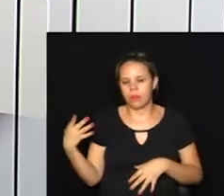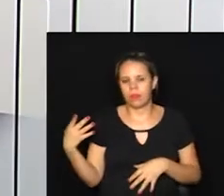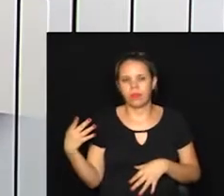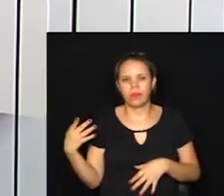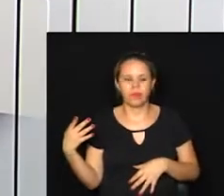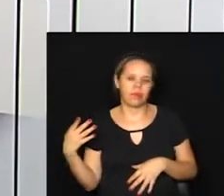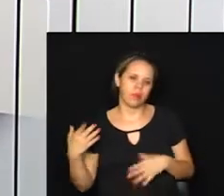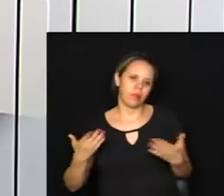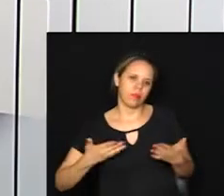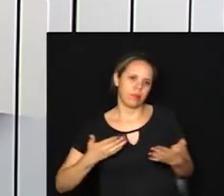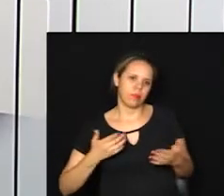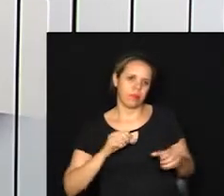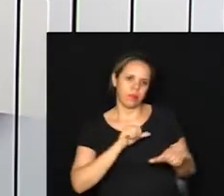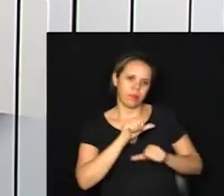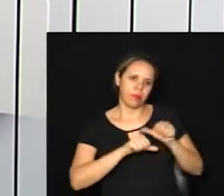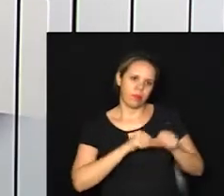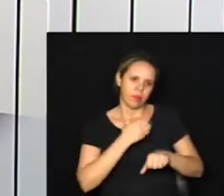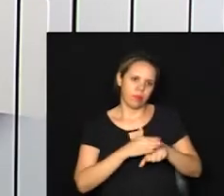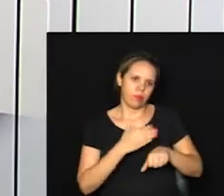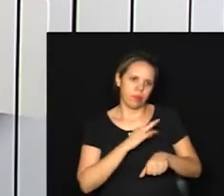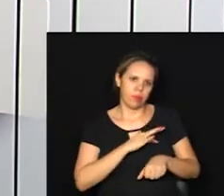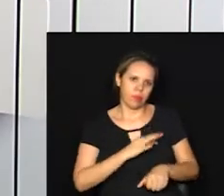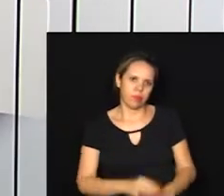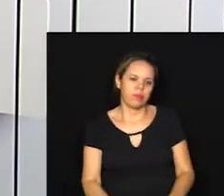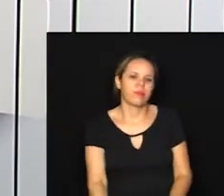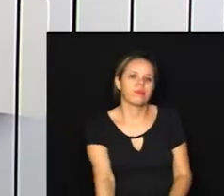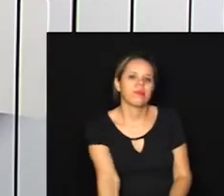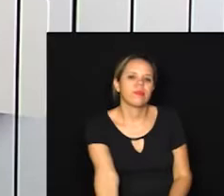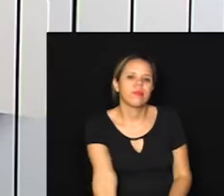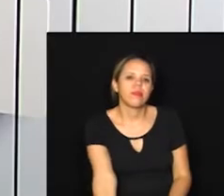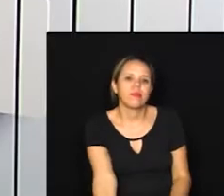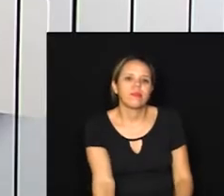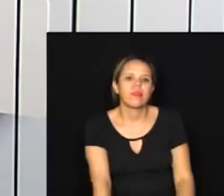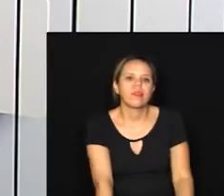rodada e com a troca de treinador recente.